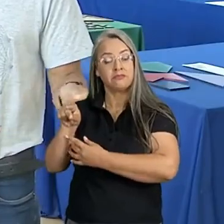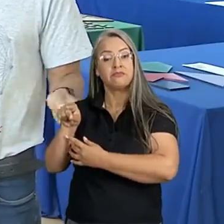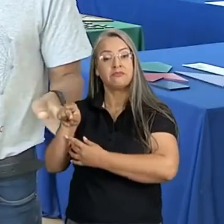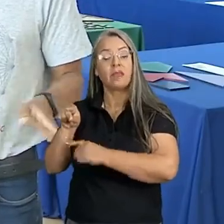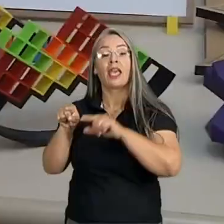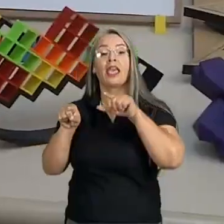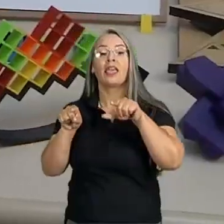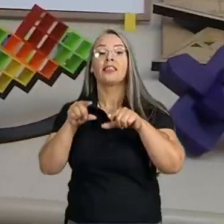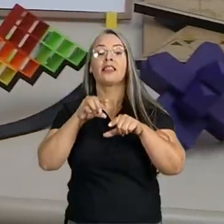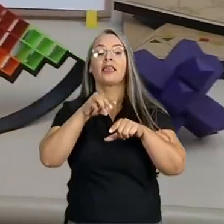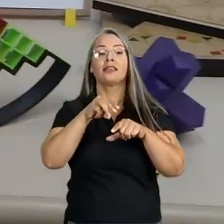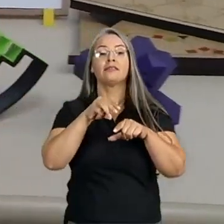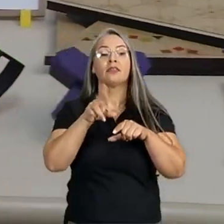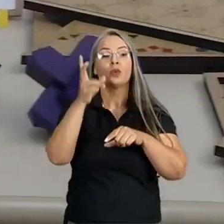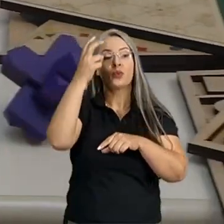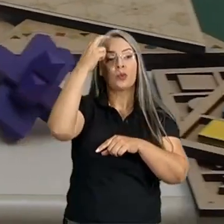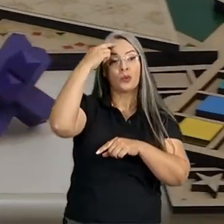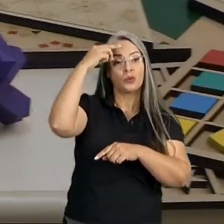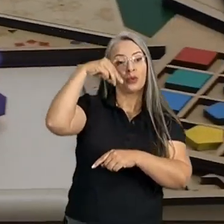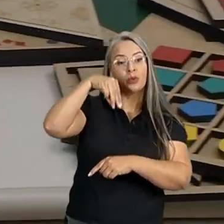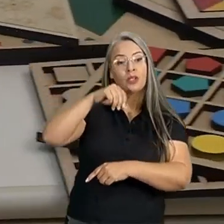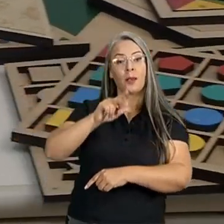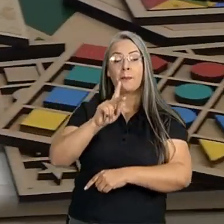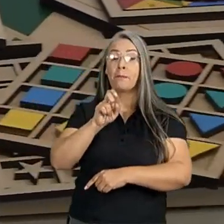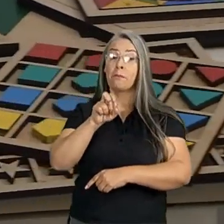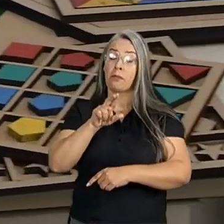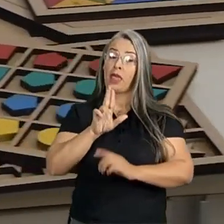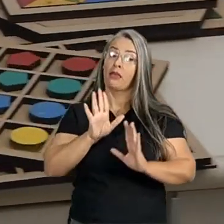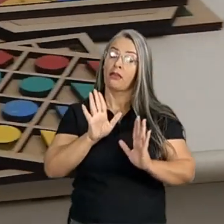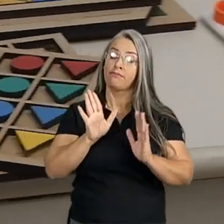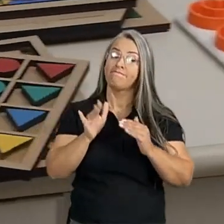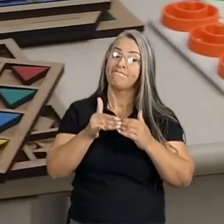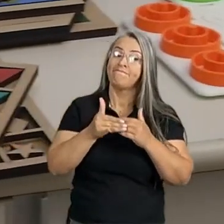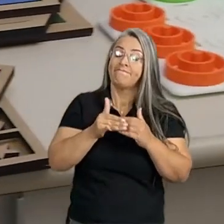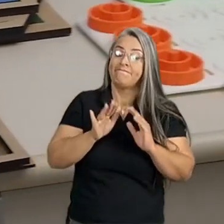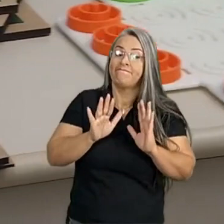www.make que ele é fechado